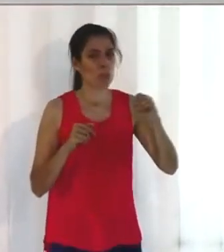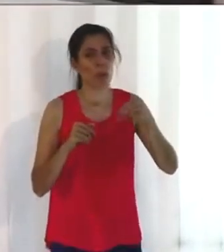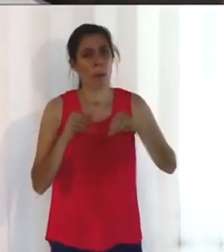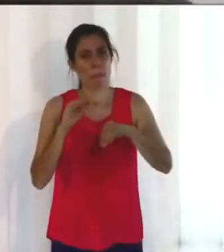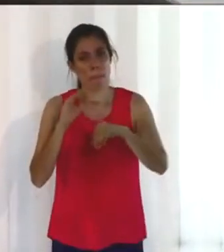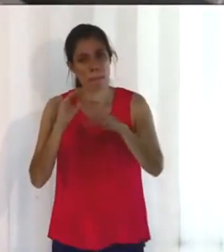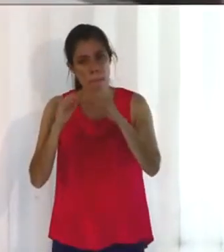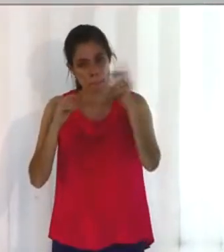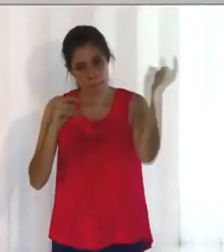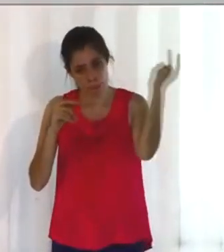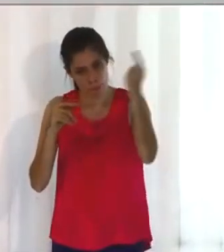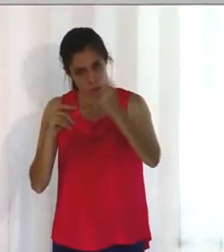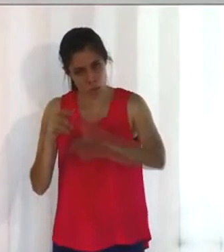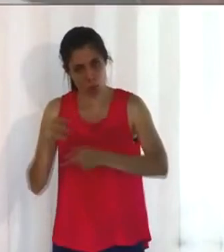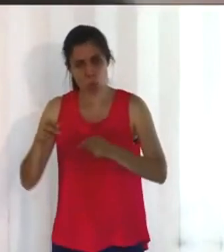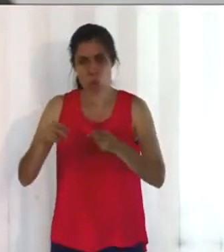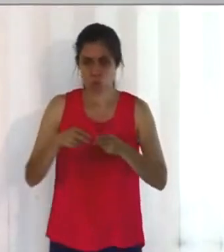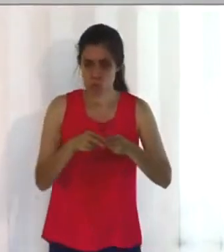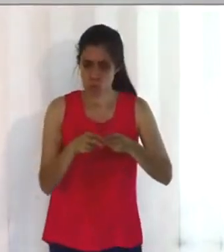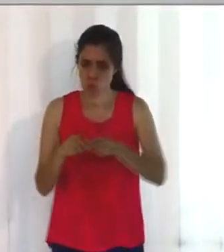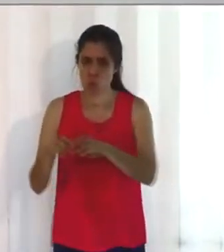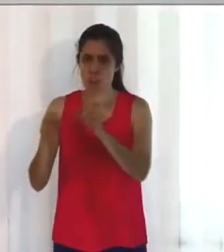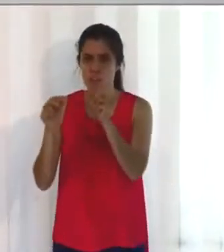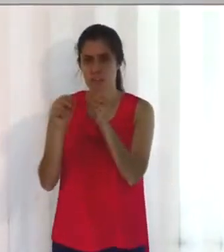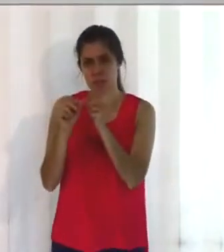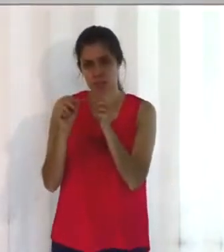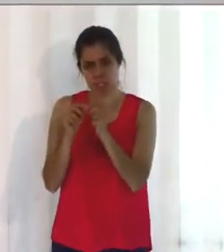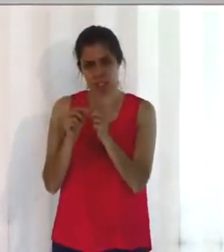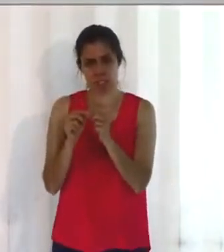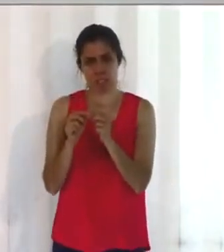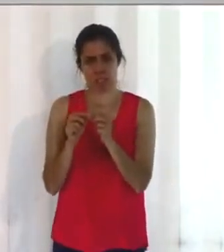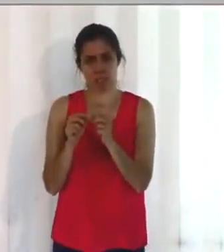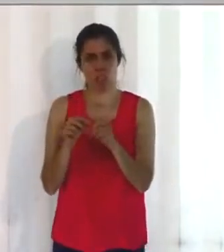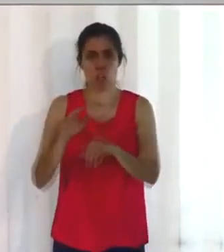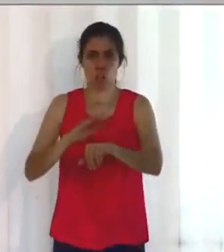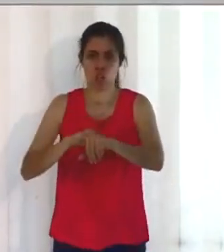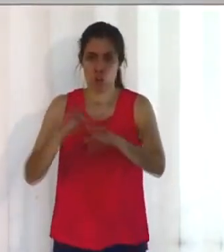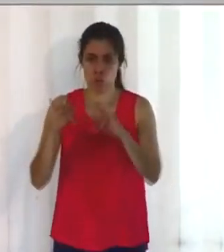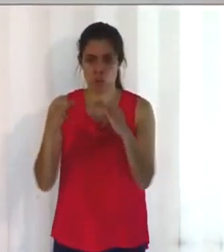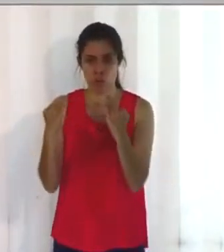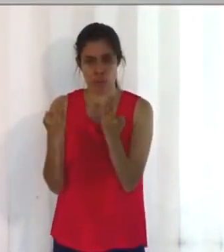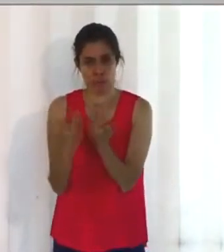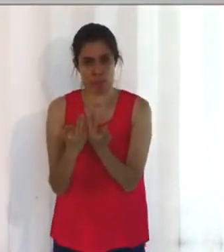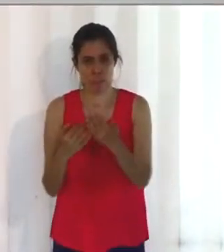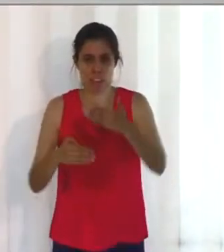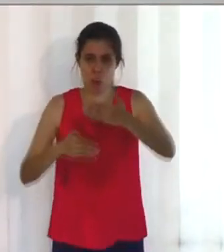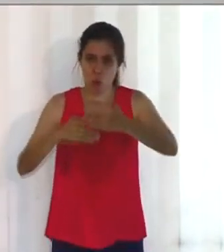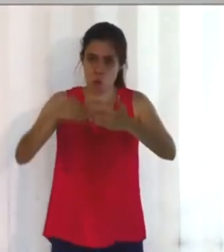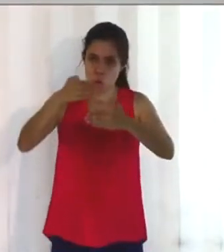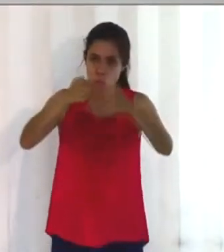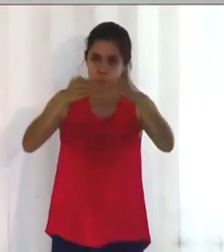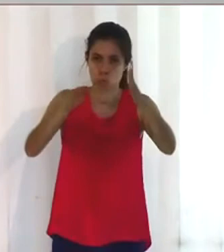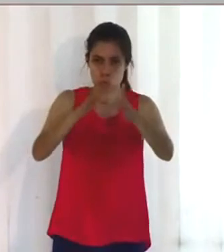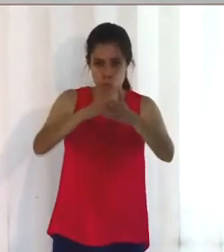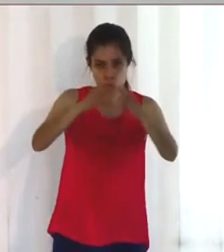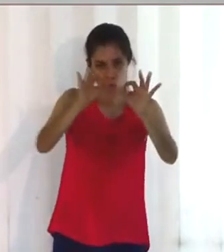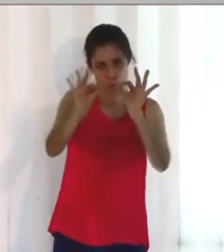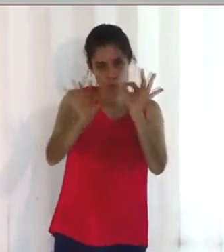e houve grito e choro por todos os lugares, havia um senso de conforto e de consolo dentro da